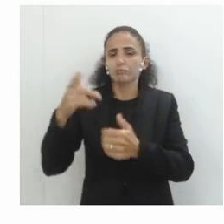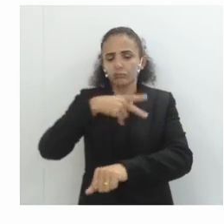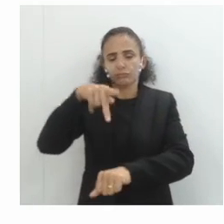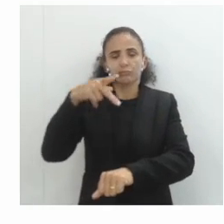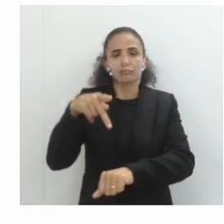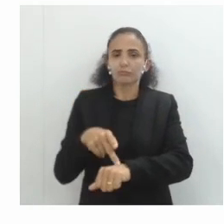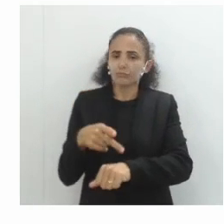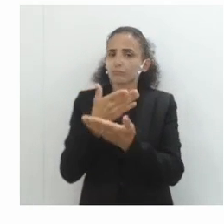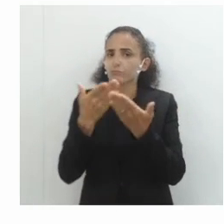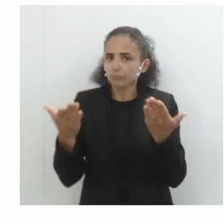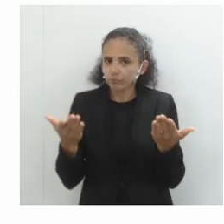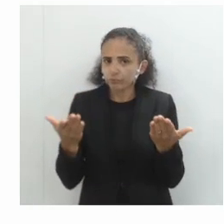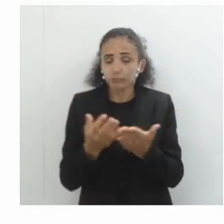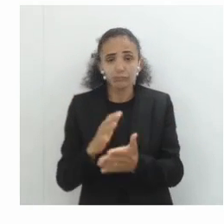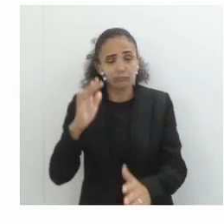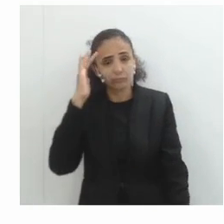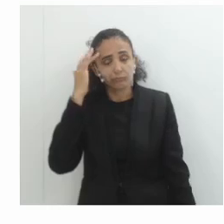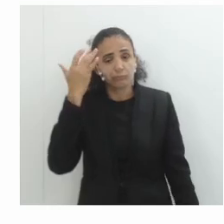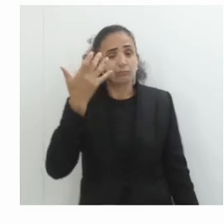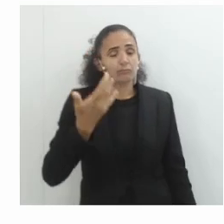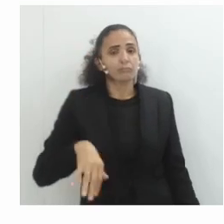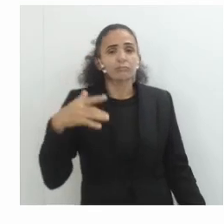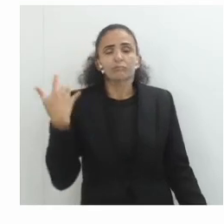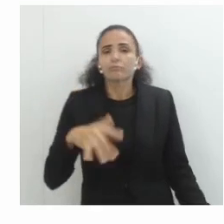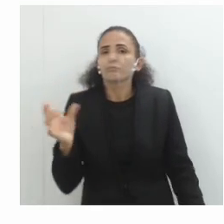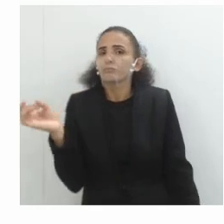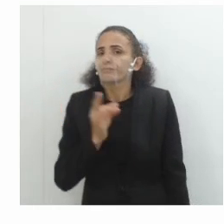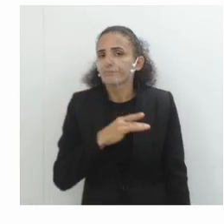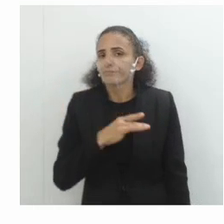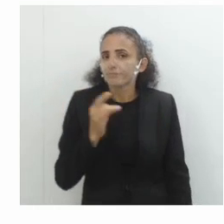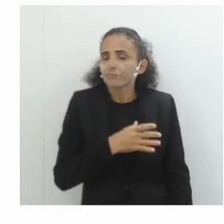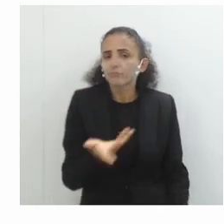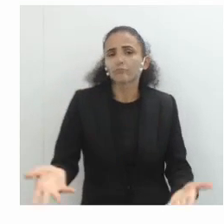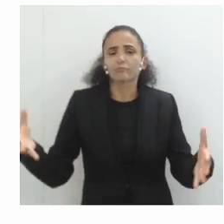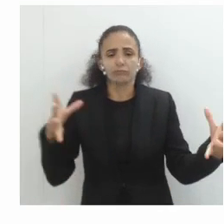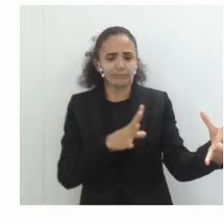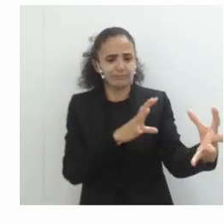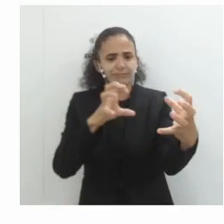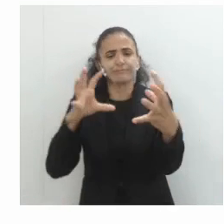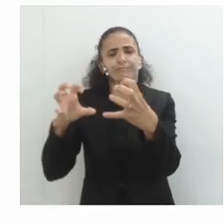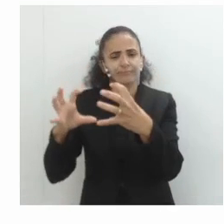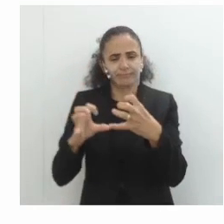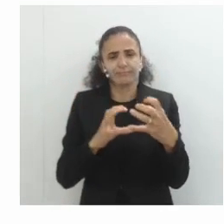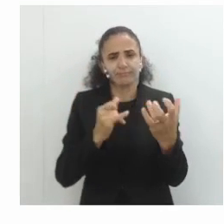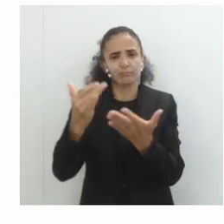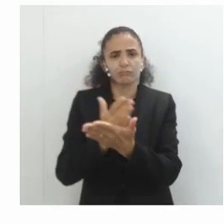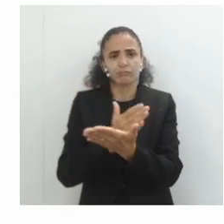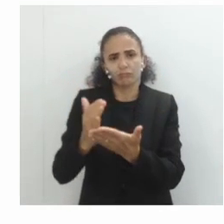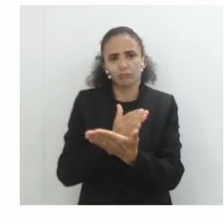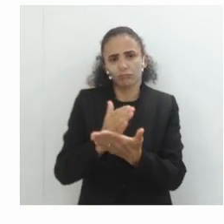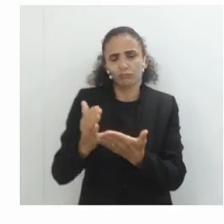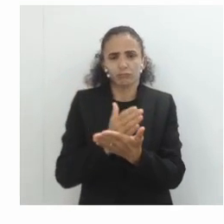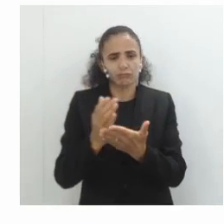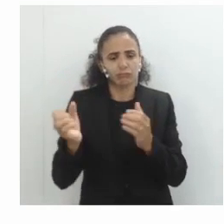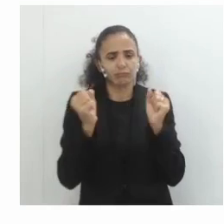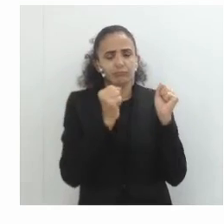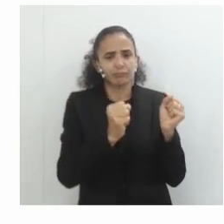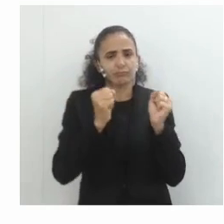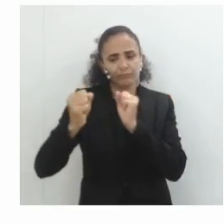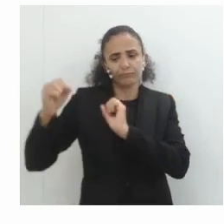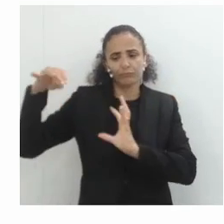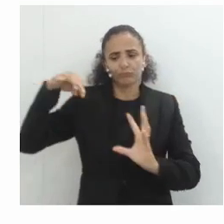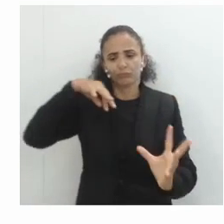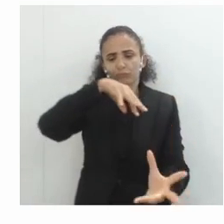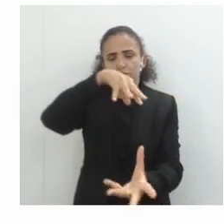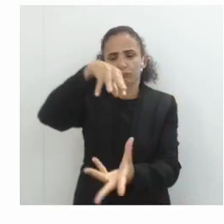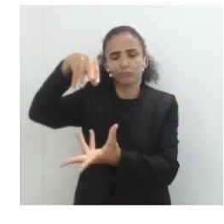isso provoca uma tensa relação e até mesmo alguns países, como por exemplo as potências mundiais,